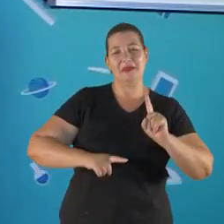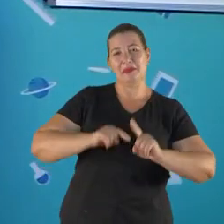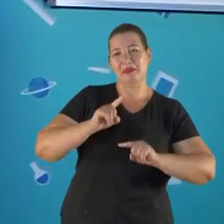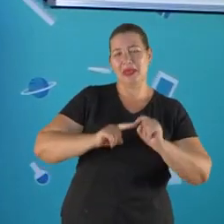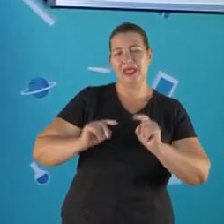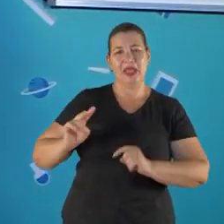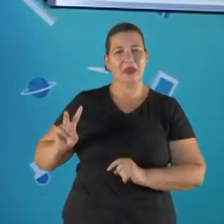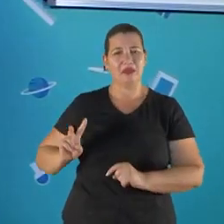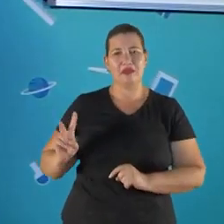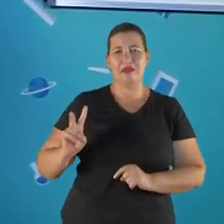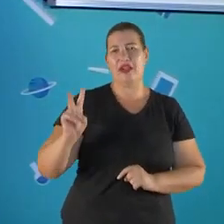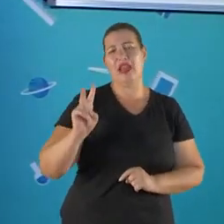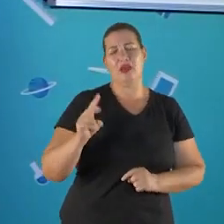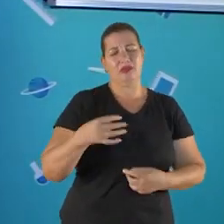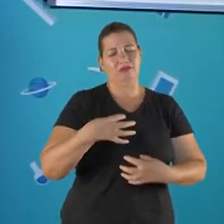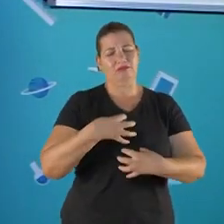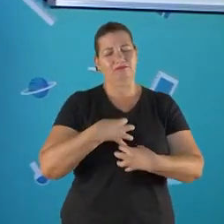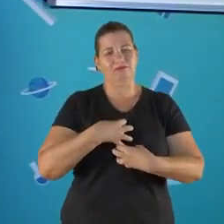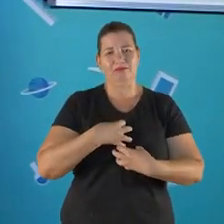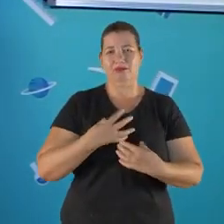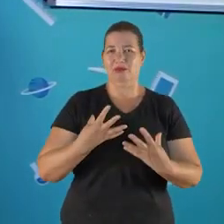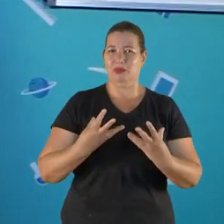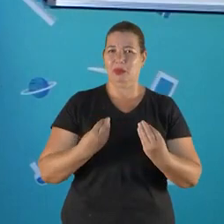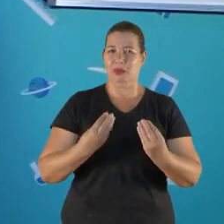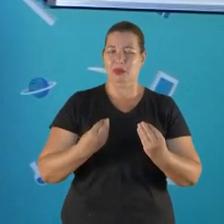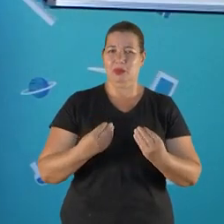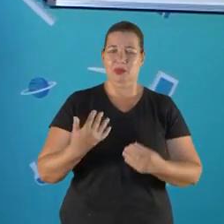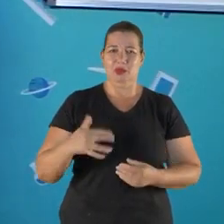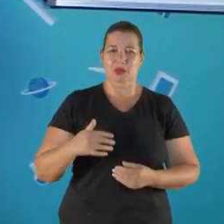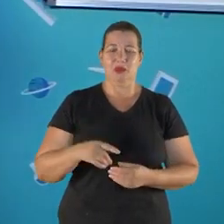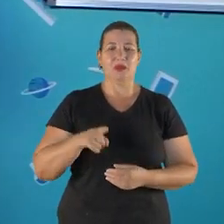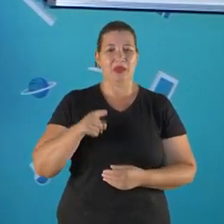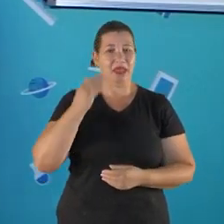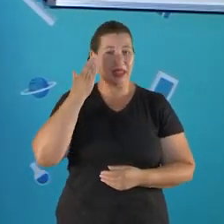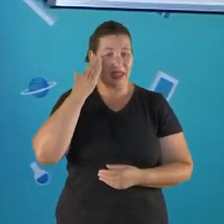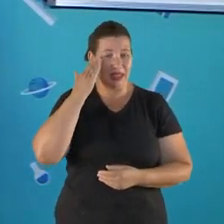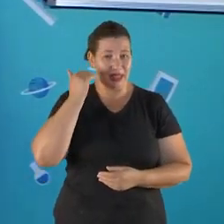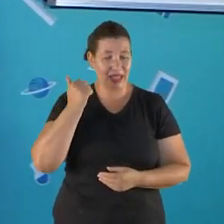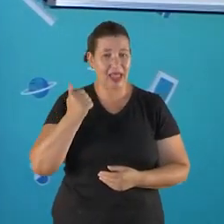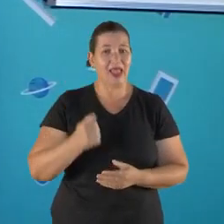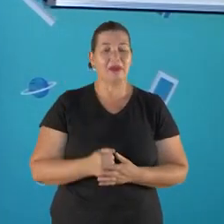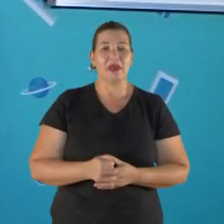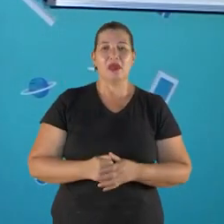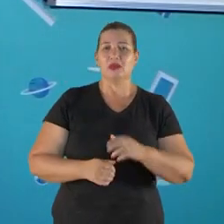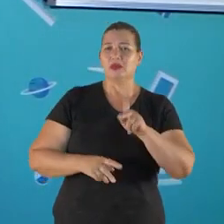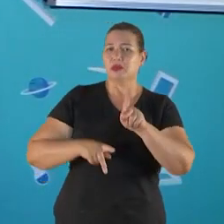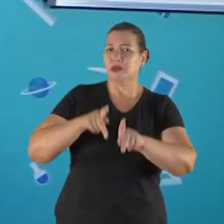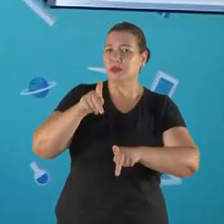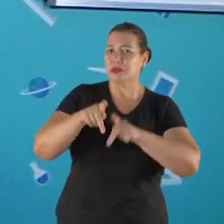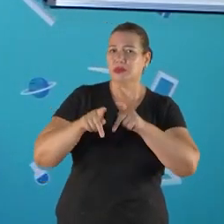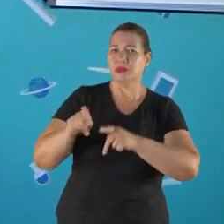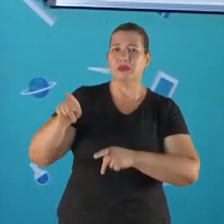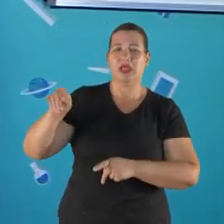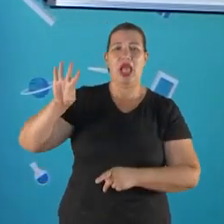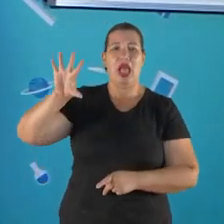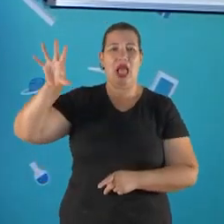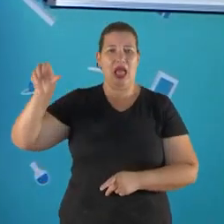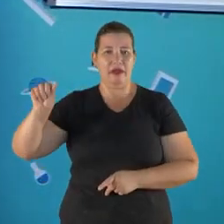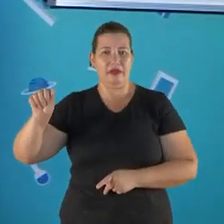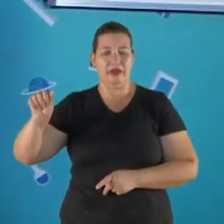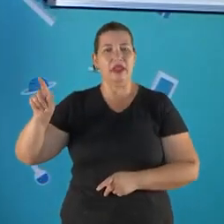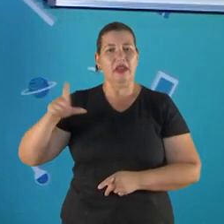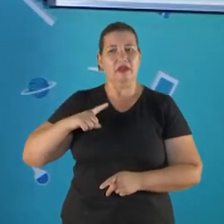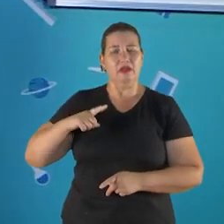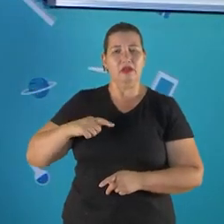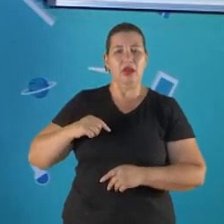considerado como objeto de valor afetivo inestimável. E vocês sabiam que quando os povos africanos